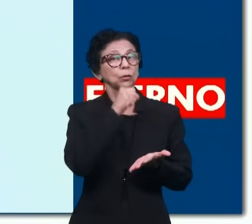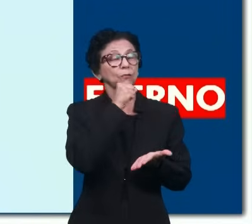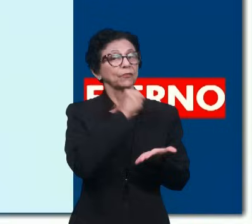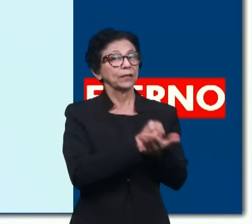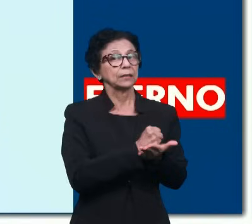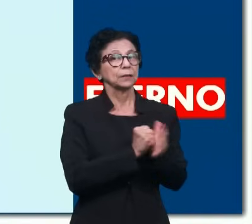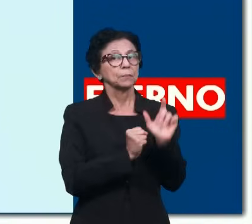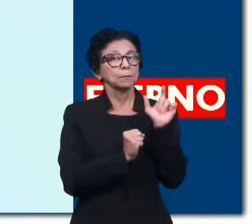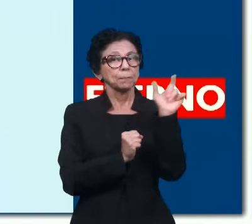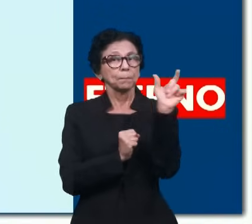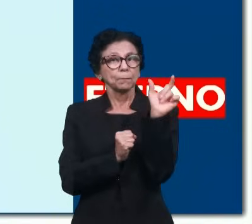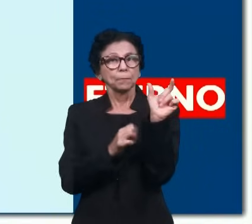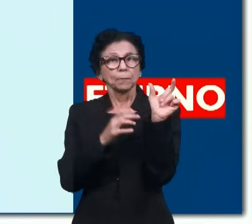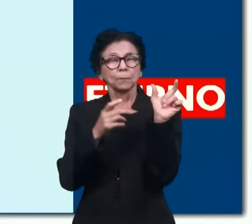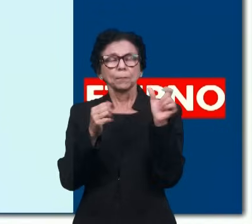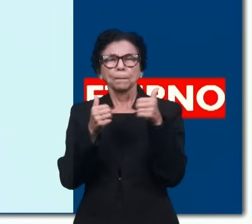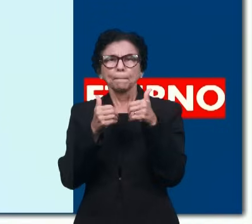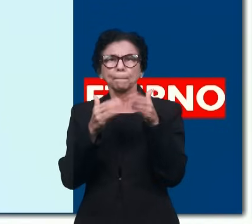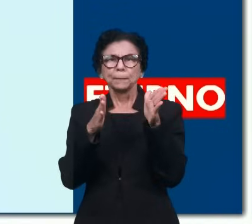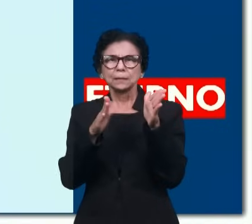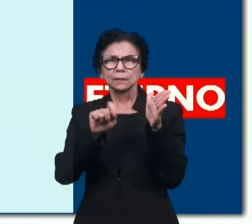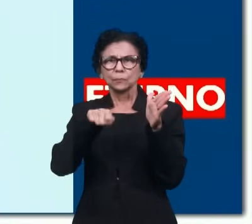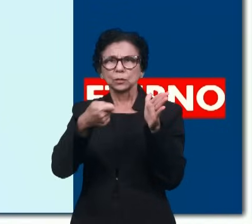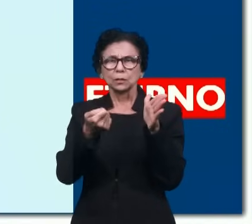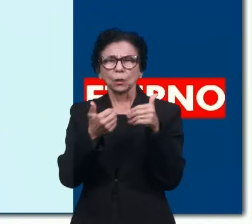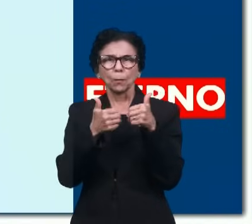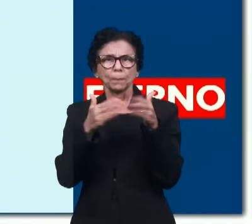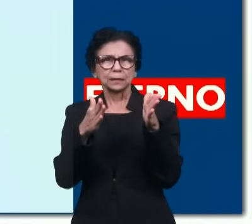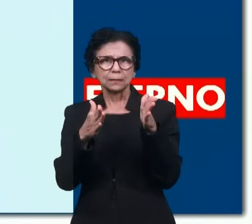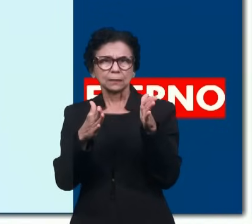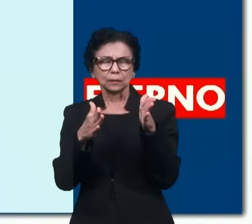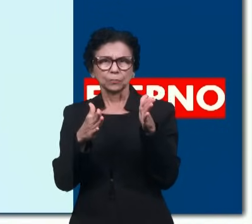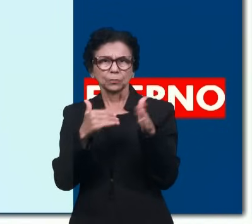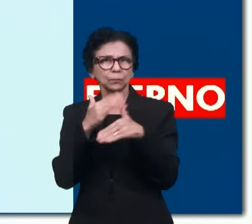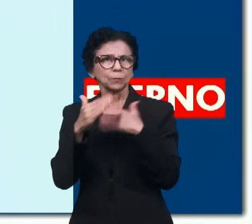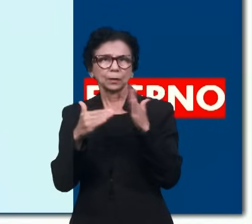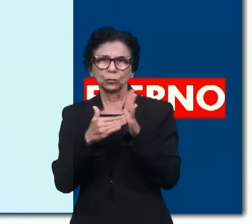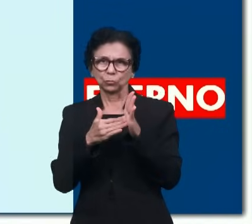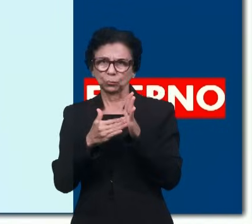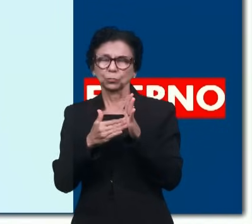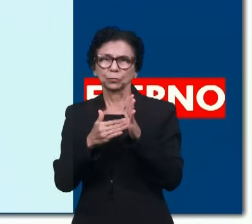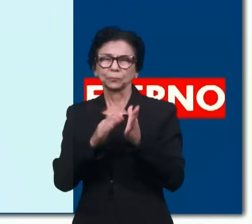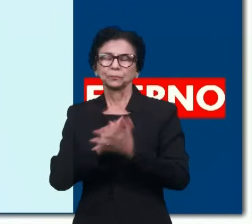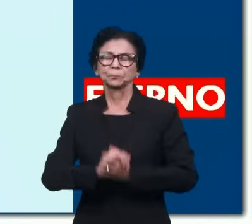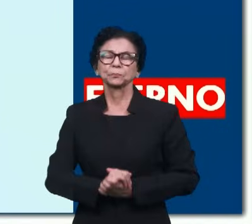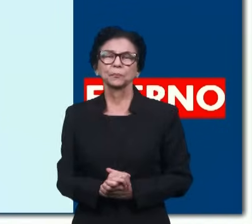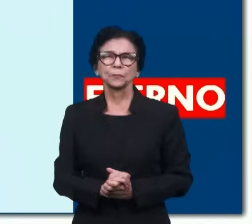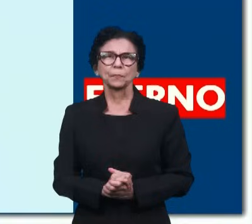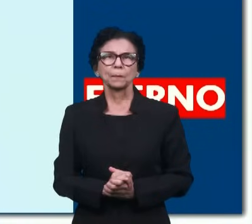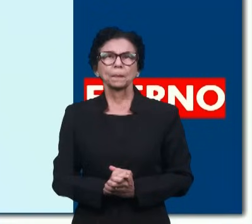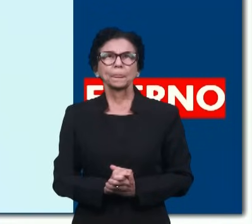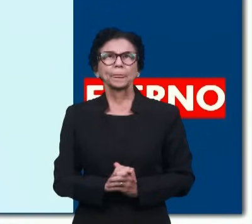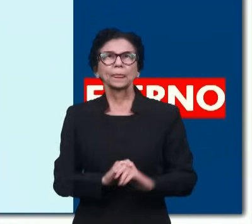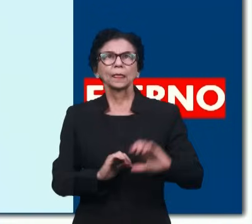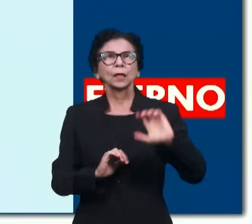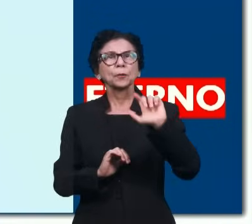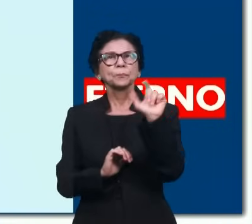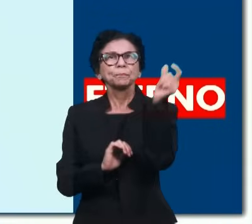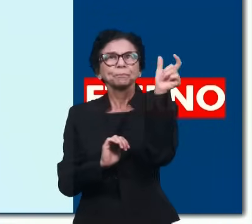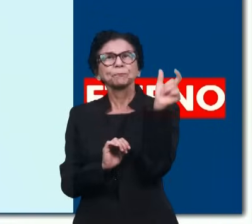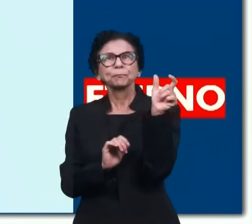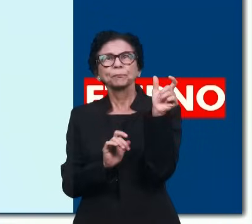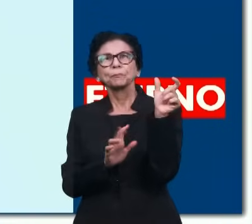palavra princípio para tudo, para a fé, para tudo que você inventar, é ali. A palavra é